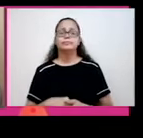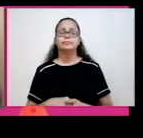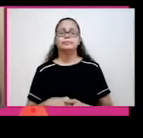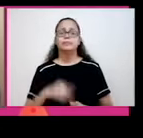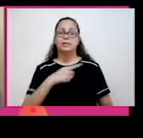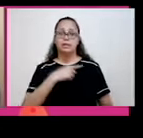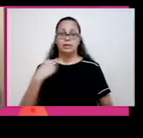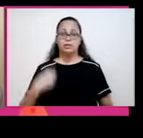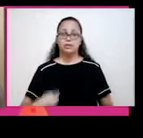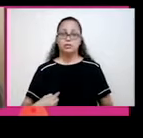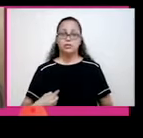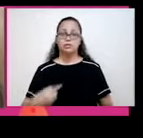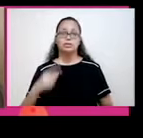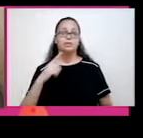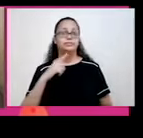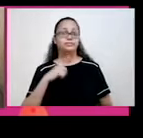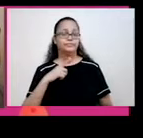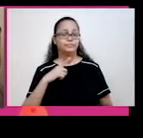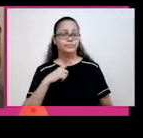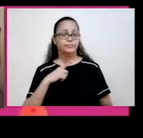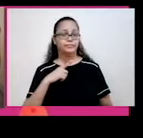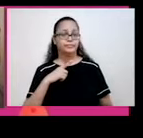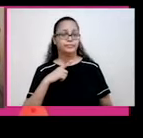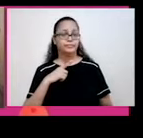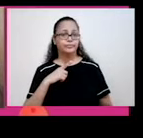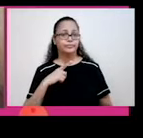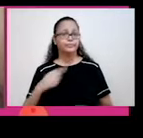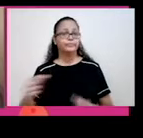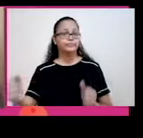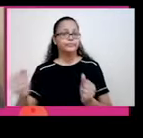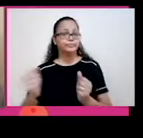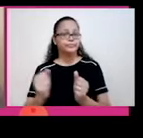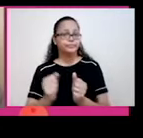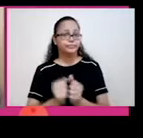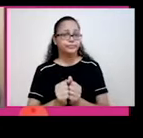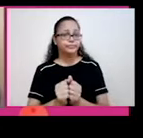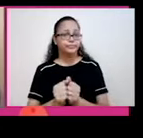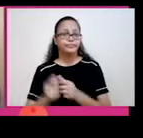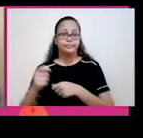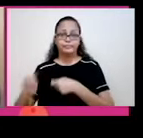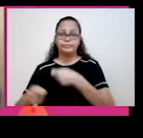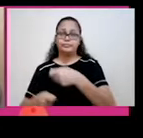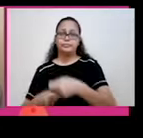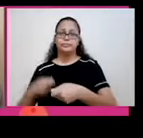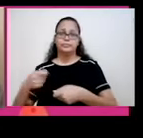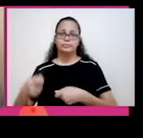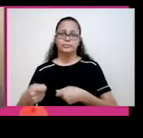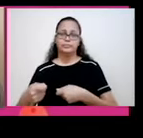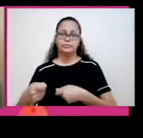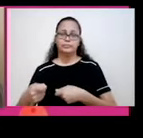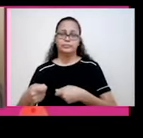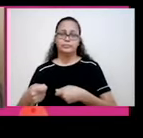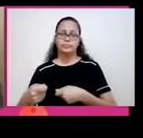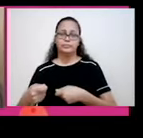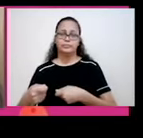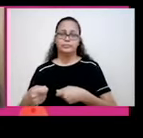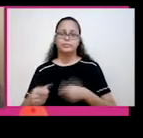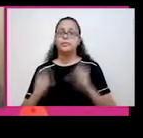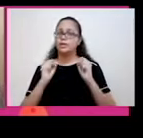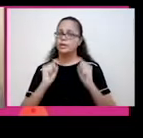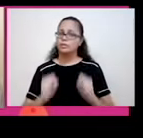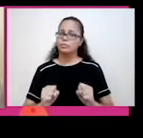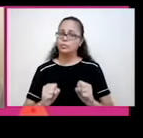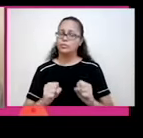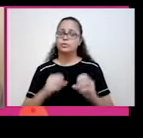Então, a China aí tem uma questão aí de uma aproximação cada vez mais de uma economia de mercado, né? Com a permissão